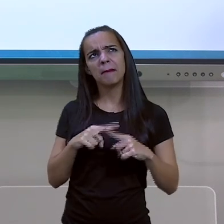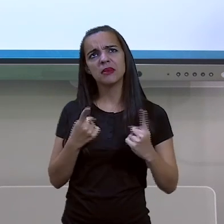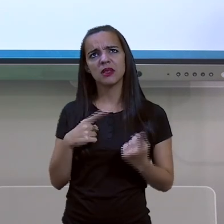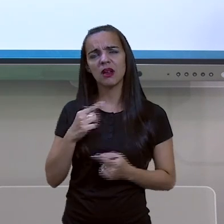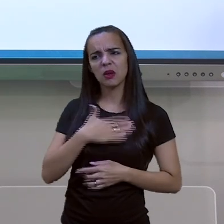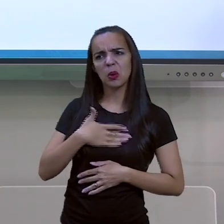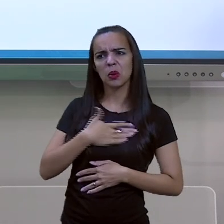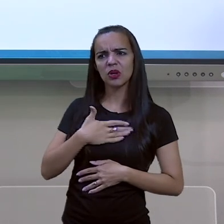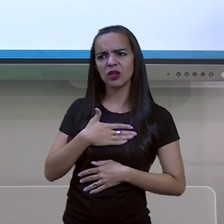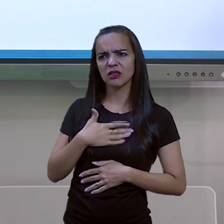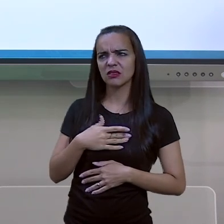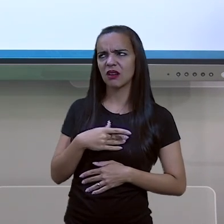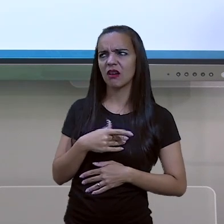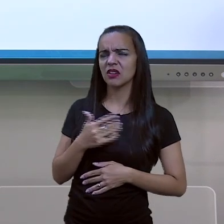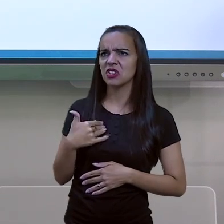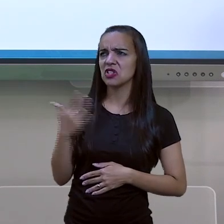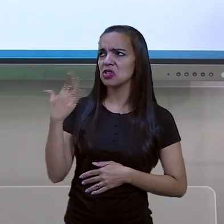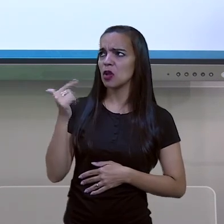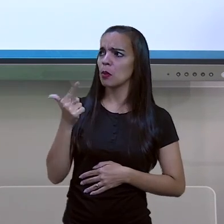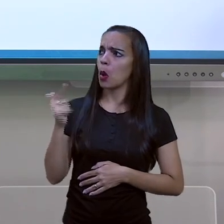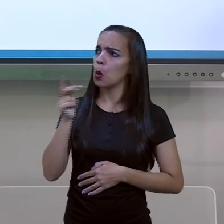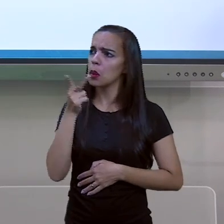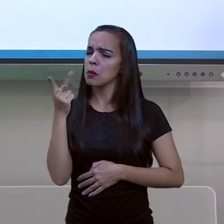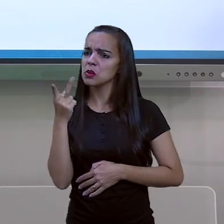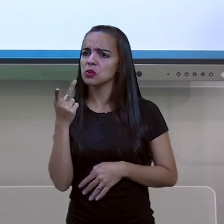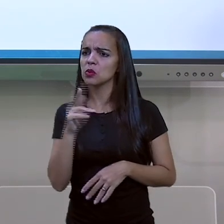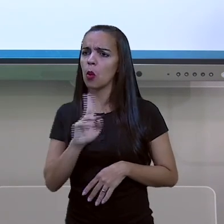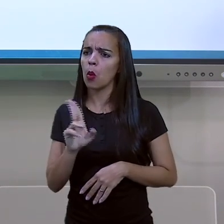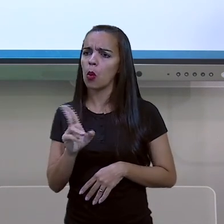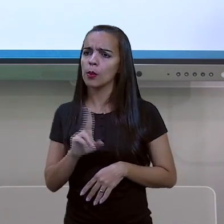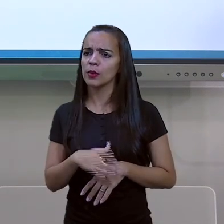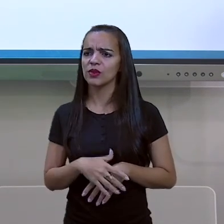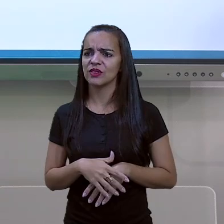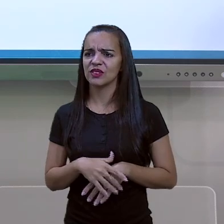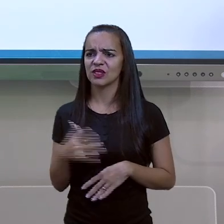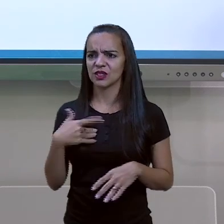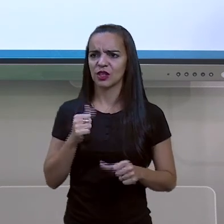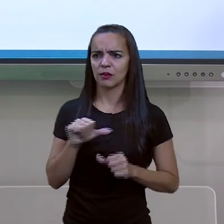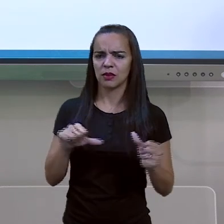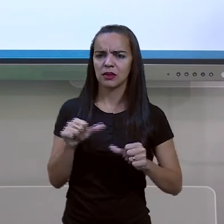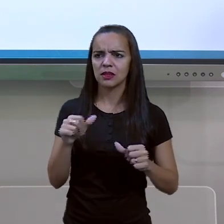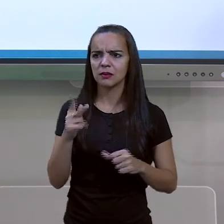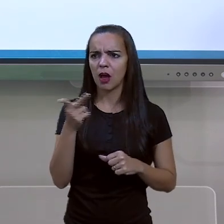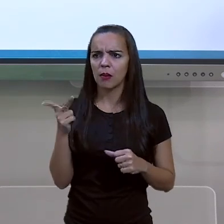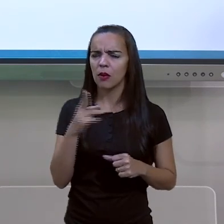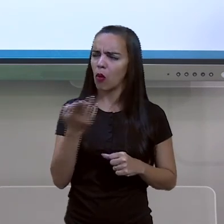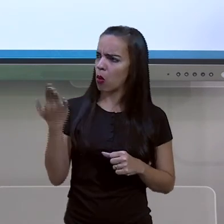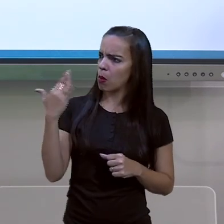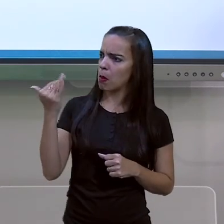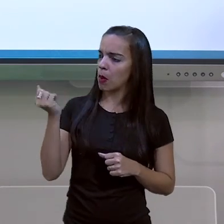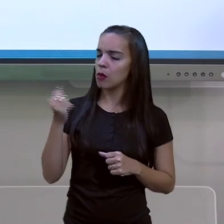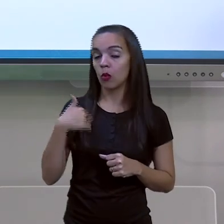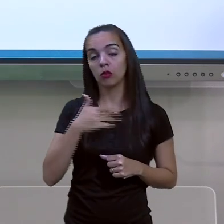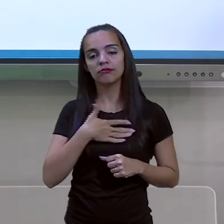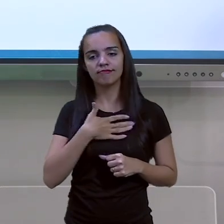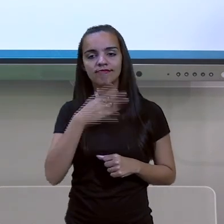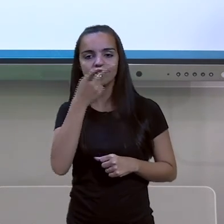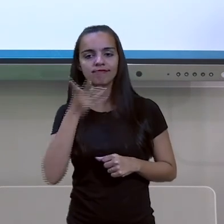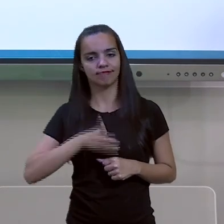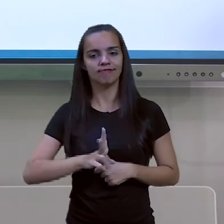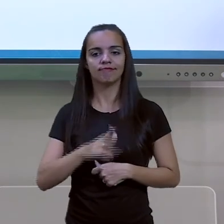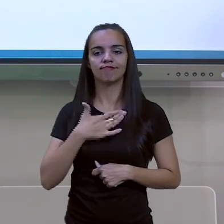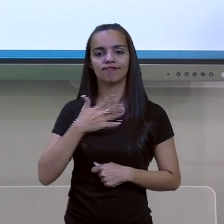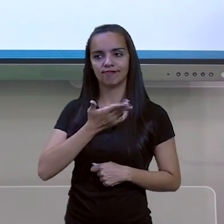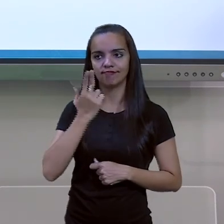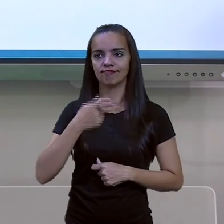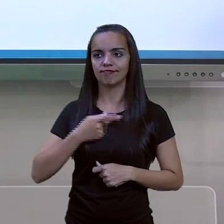de ser chamada assim e tal? Não. Eu gostaria muito de me chamar mesmo como eu me chamo. Eu gosto muito